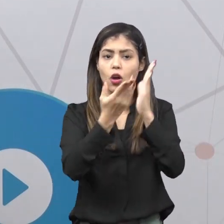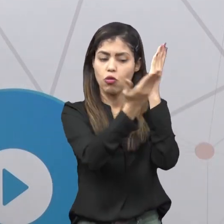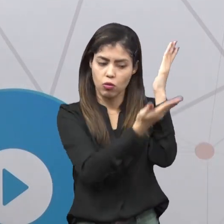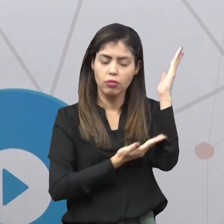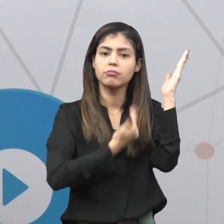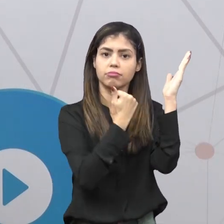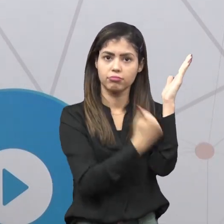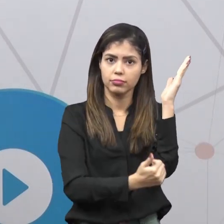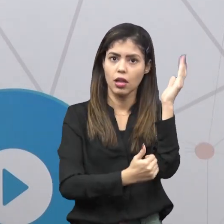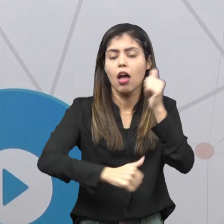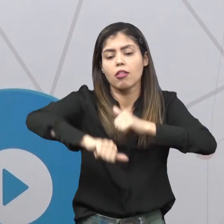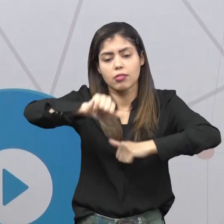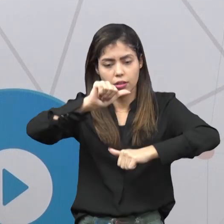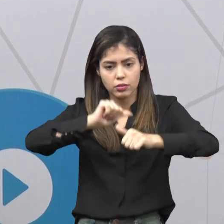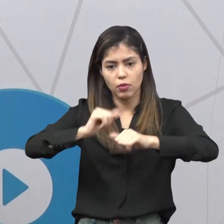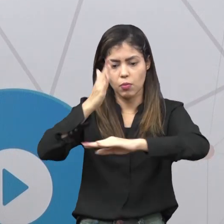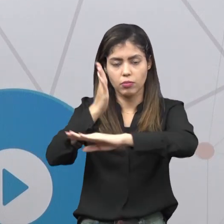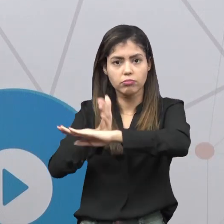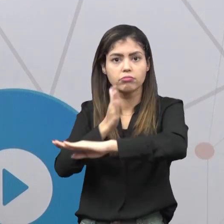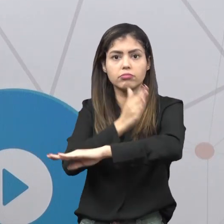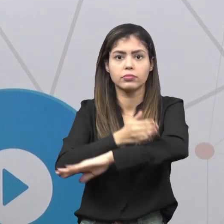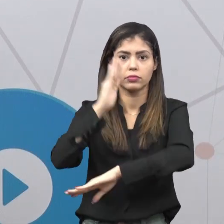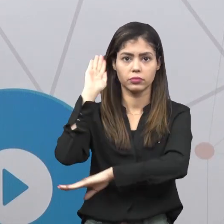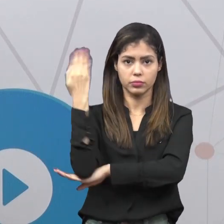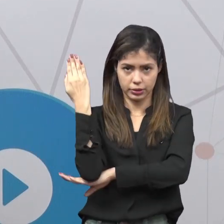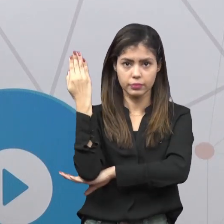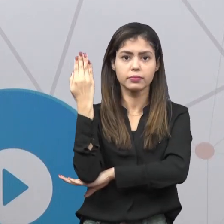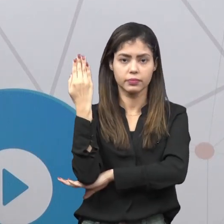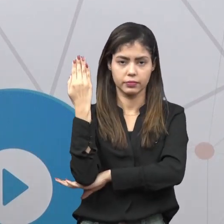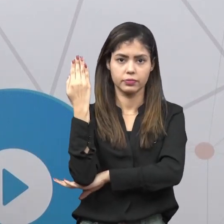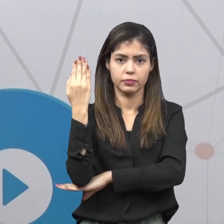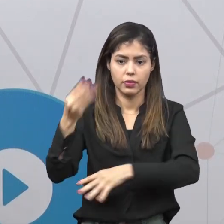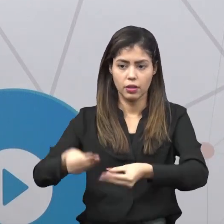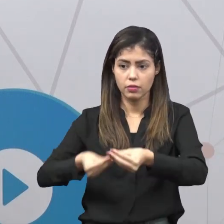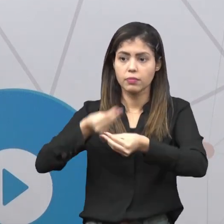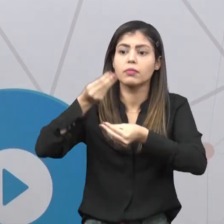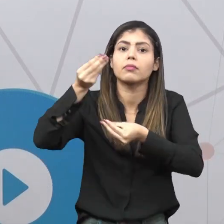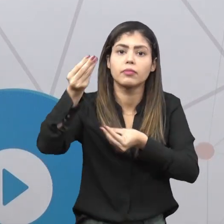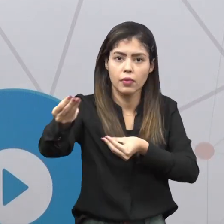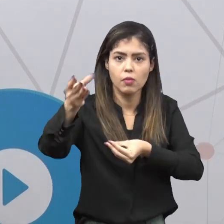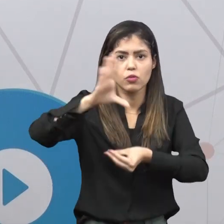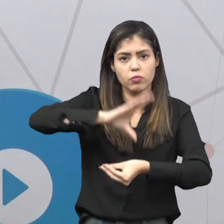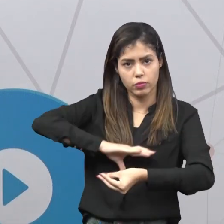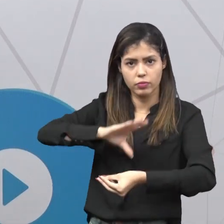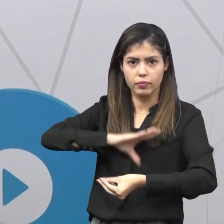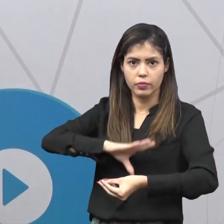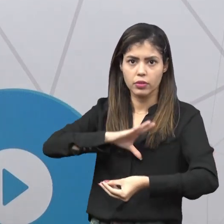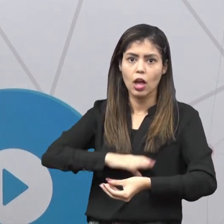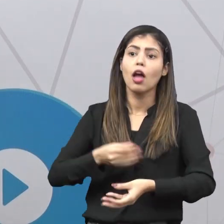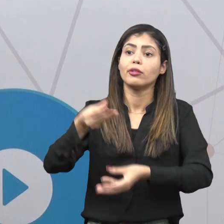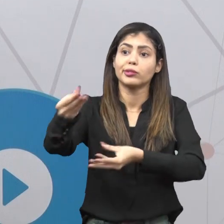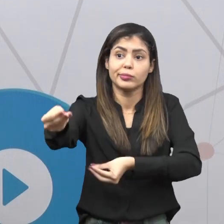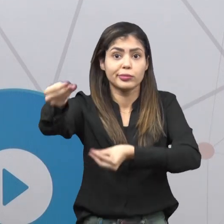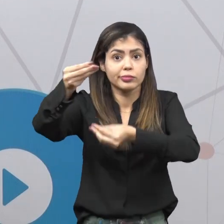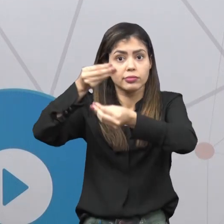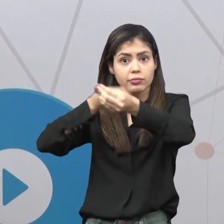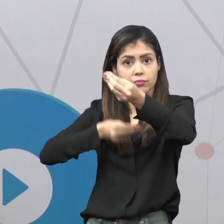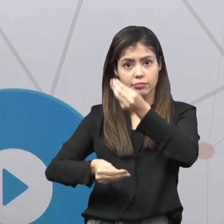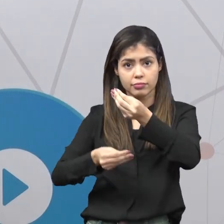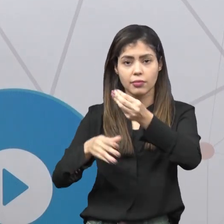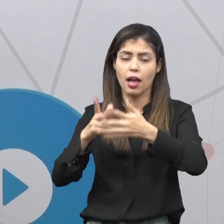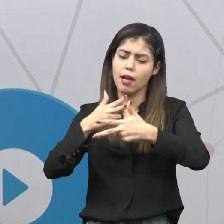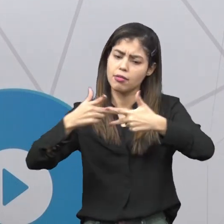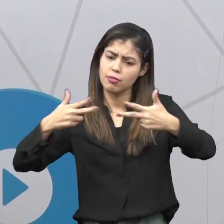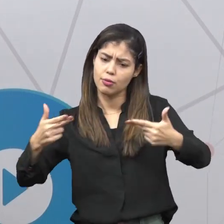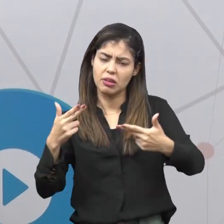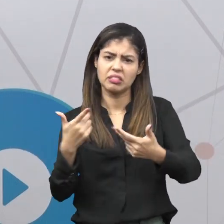né? Transformavam umas toras, o pau-brasil em toras, e entregavam para os portugueses, e os portugueses entregavam essas